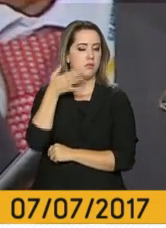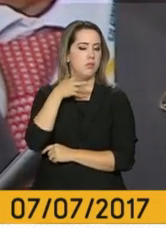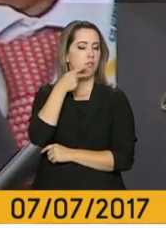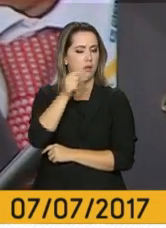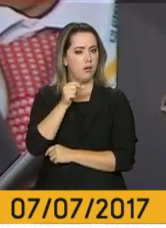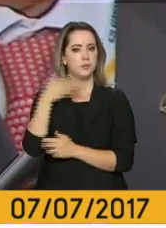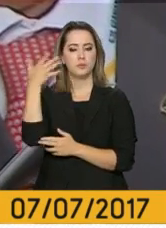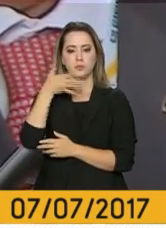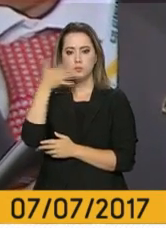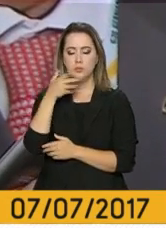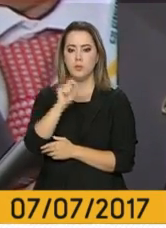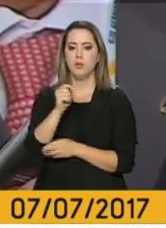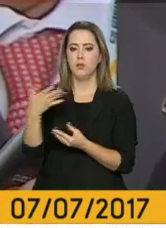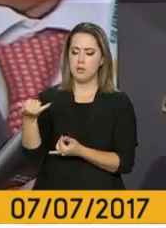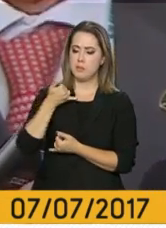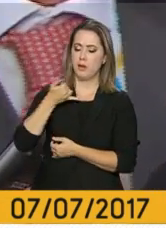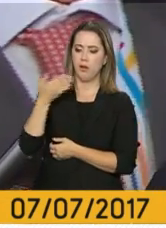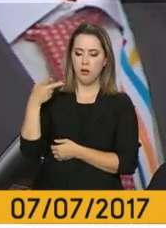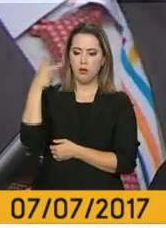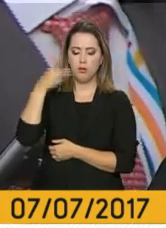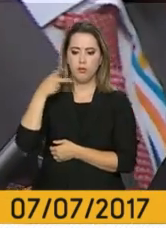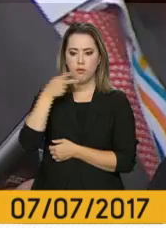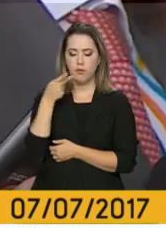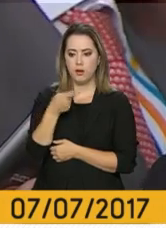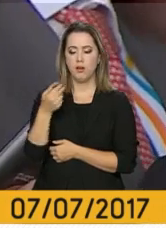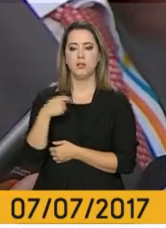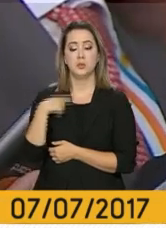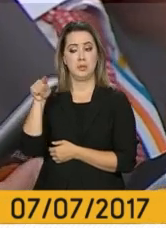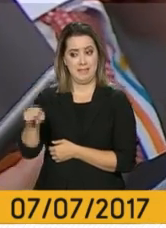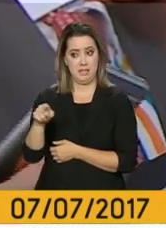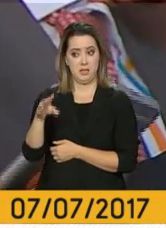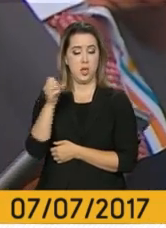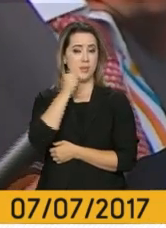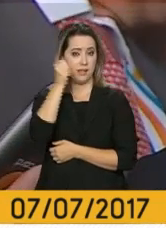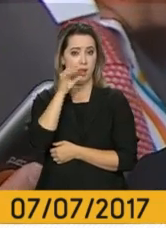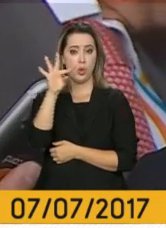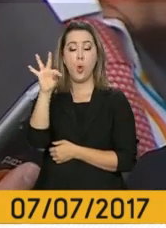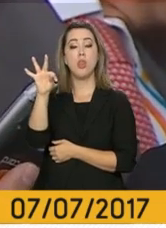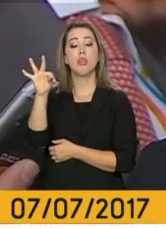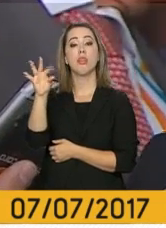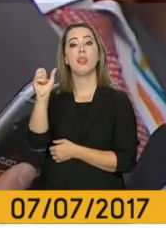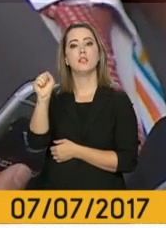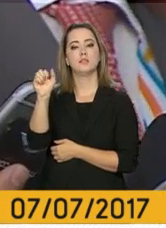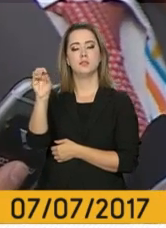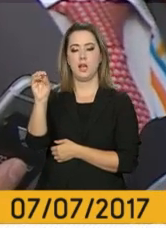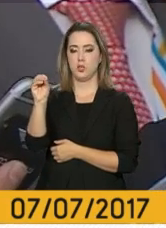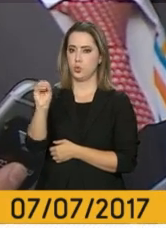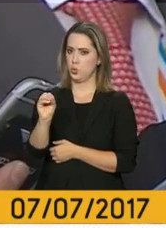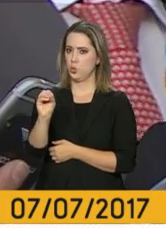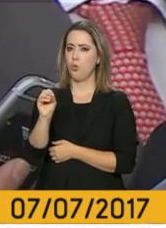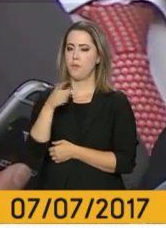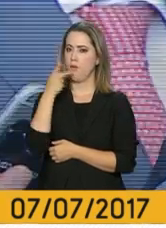assim, dando explicações, dizendo que esta fala do senador Tasso, né? Foi ele quem falou, não é? O